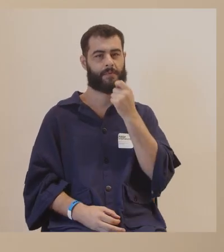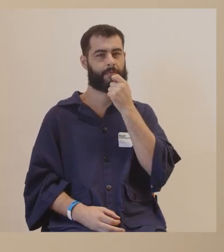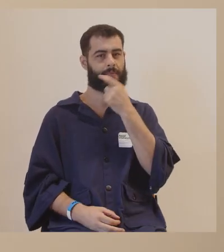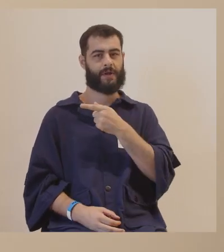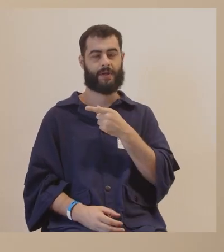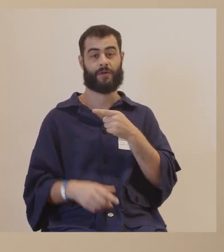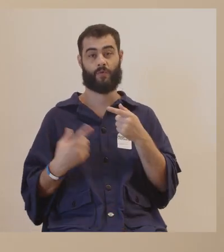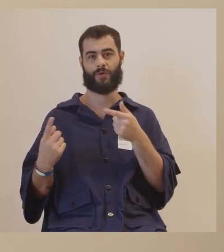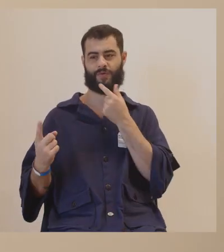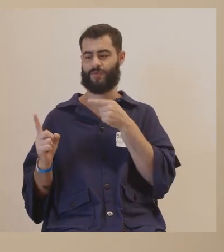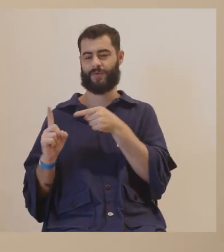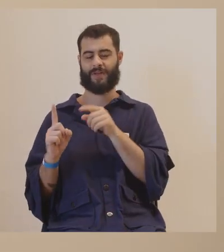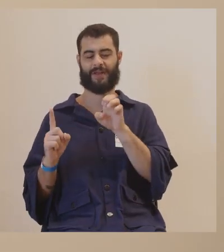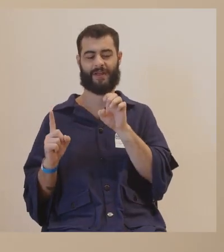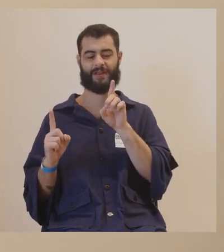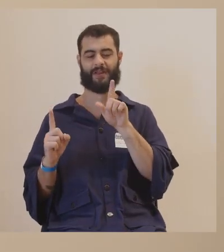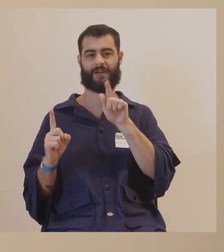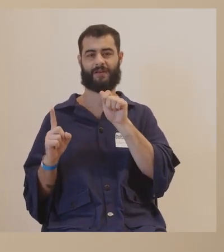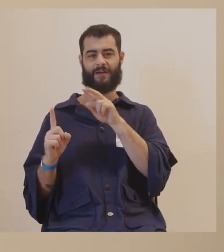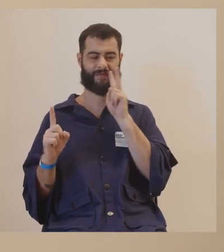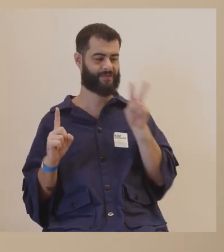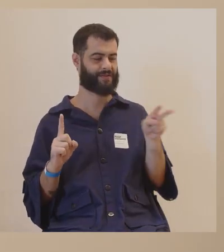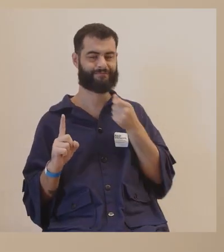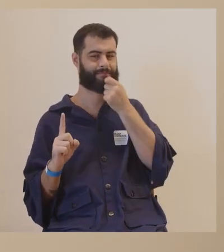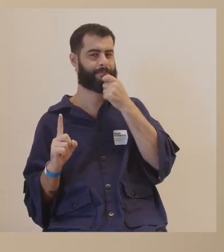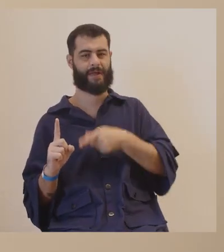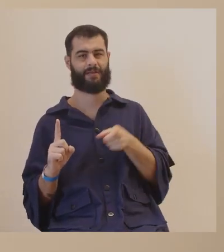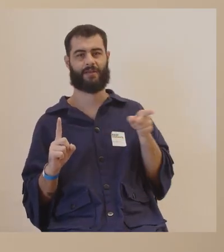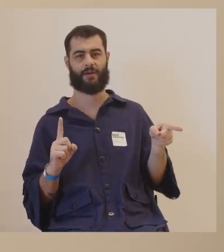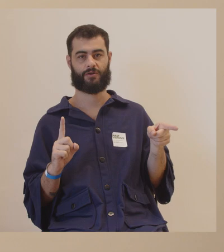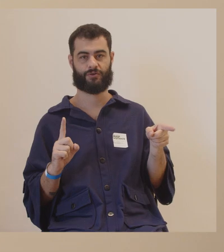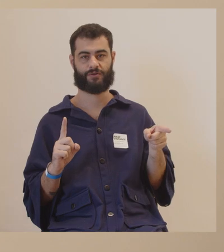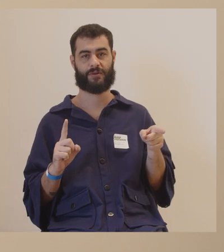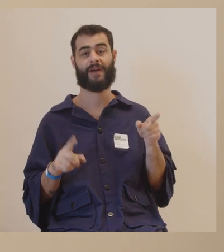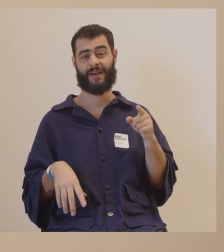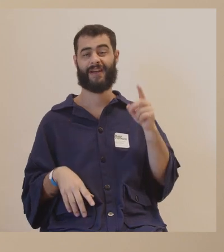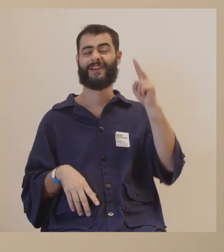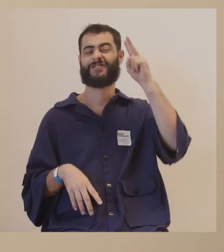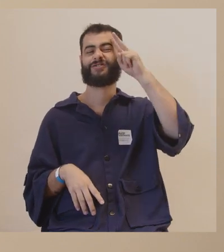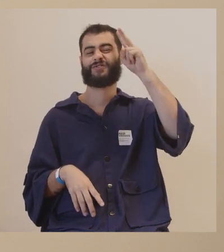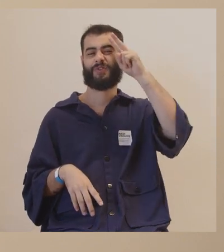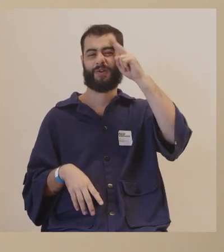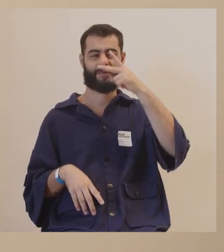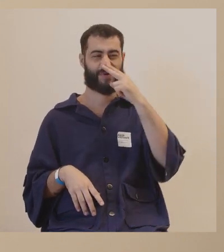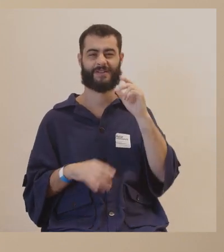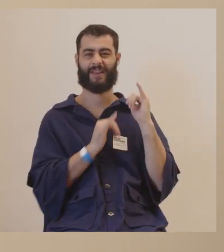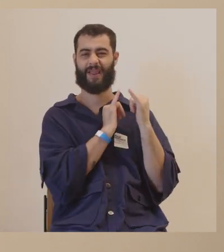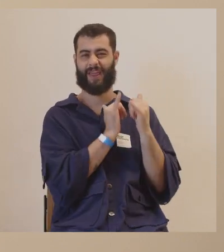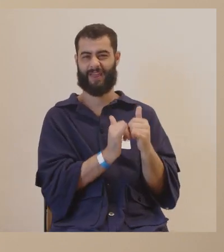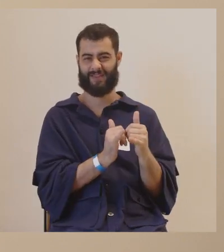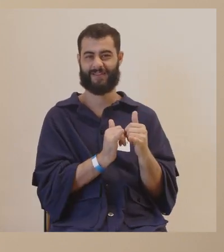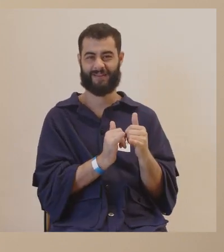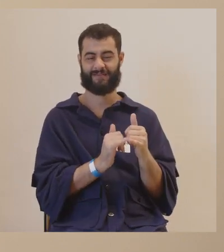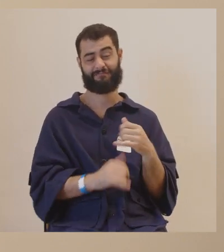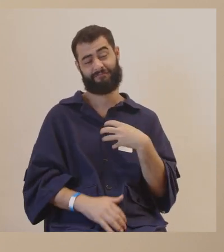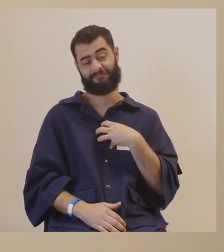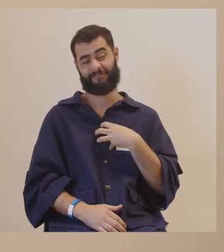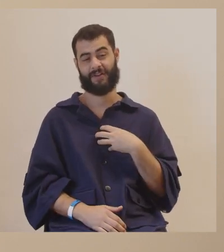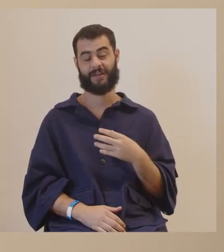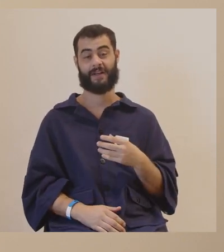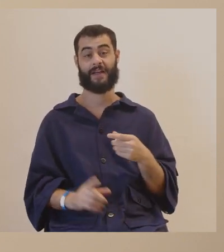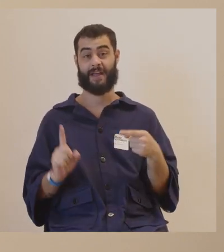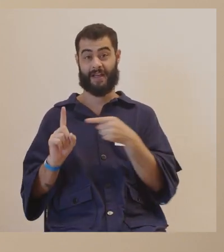Degas. Isso é assim, só um assunto, uma lenda também, mas assim, o Degas está muito mais, quer dizer, é um